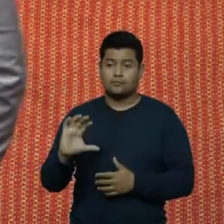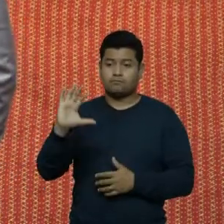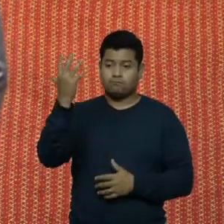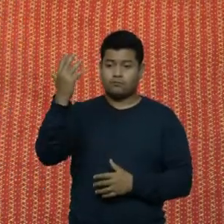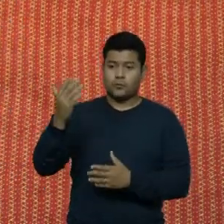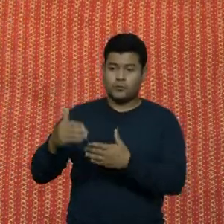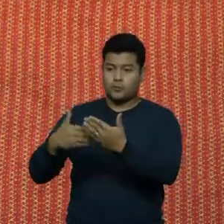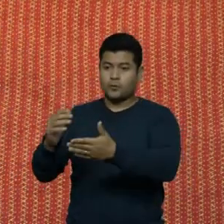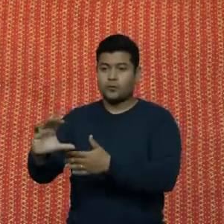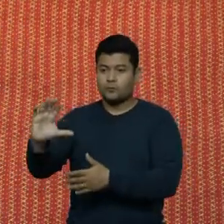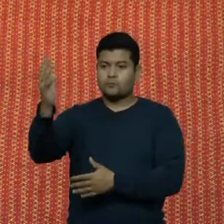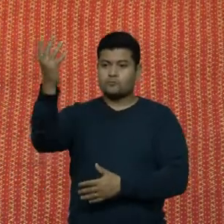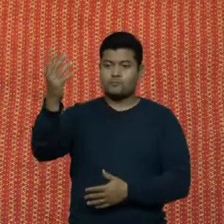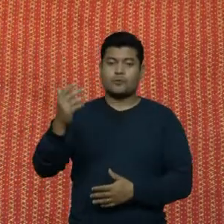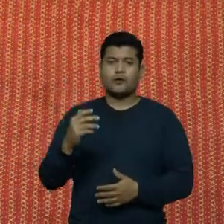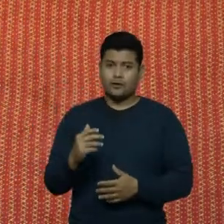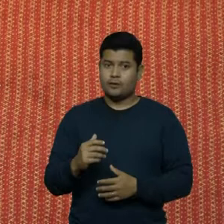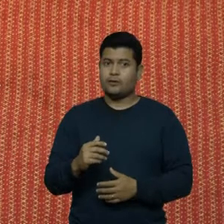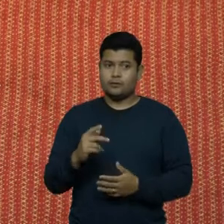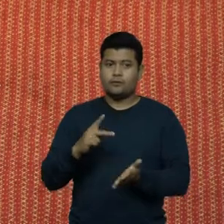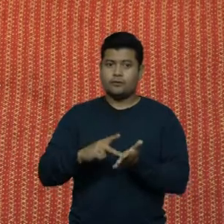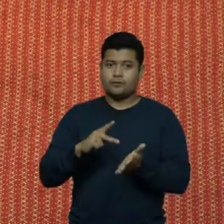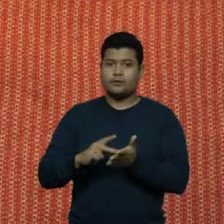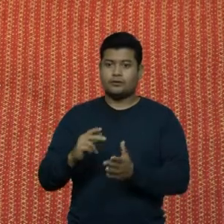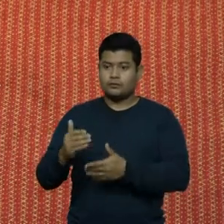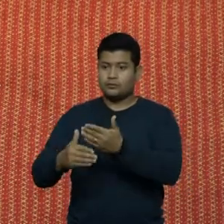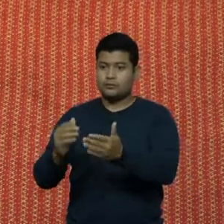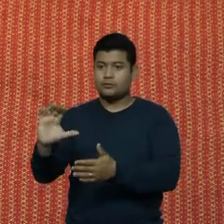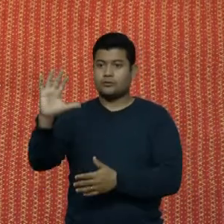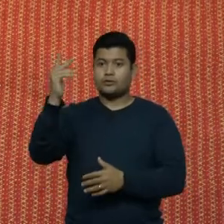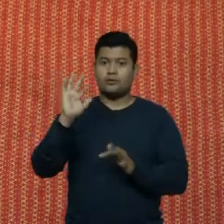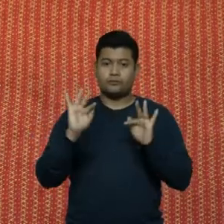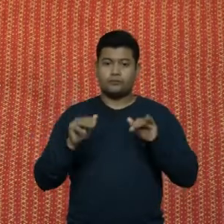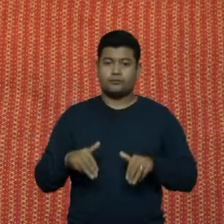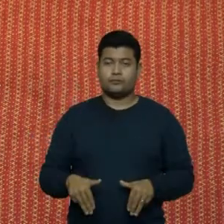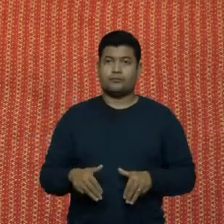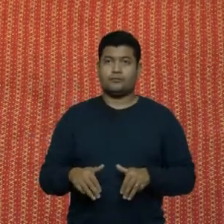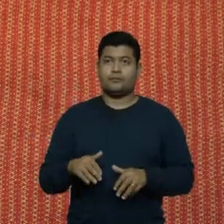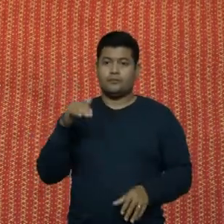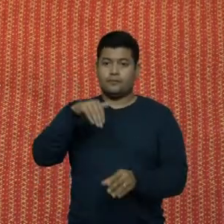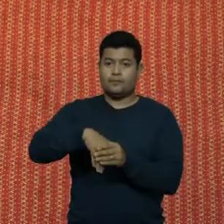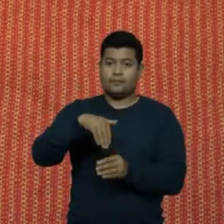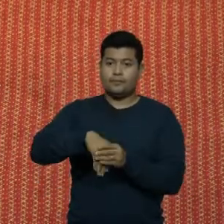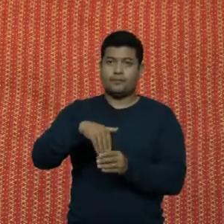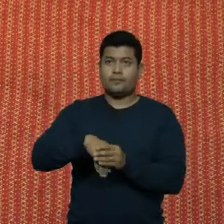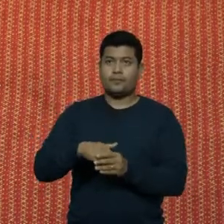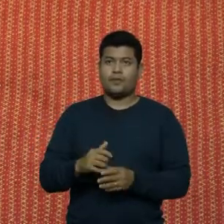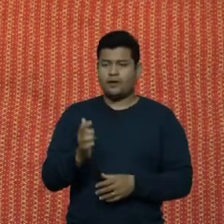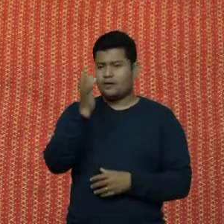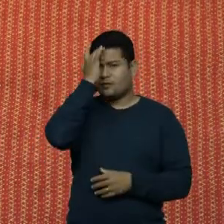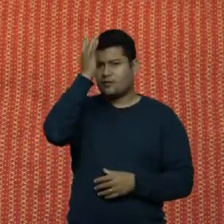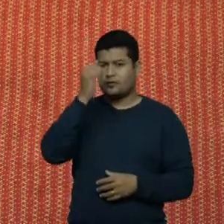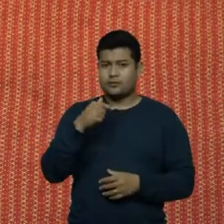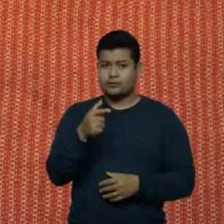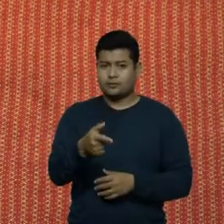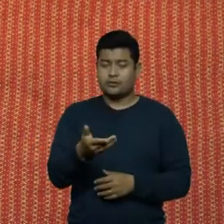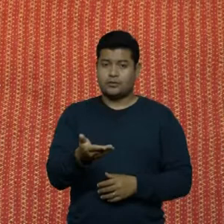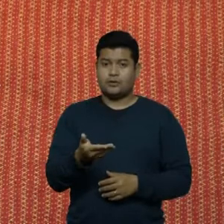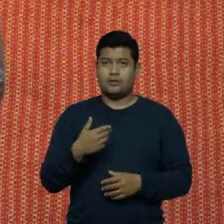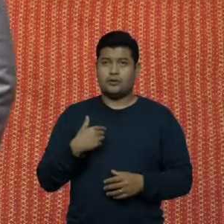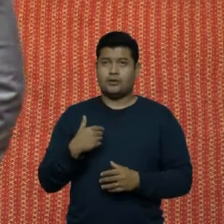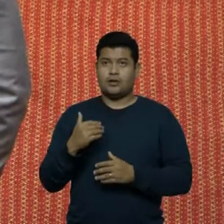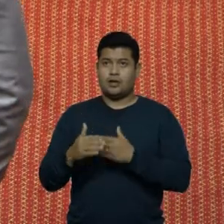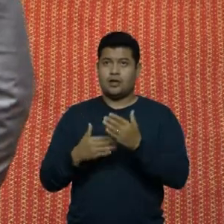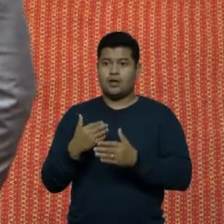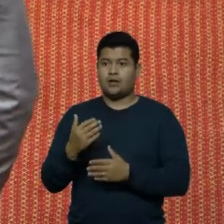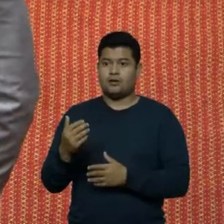detalhe vai acontecer que só para finalizar essa votação para tu ver assim que eu sempre falo que é muito fácil você desenvolver uma síndrome de